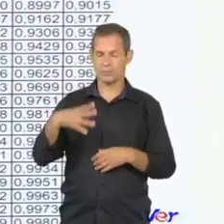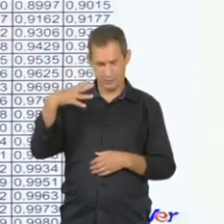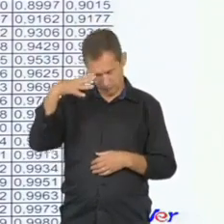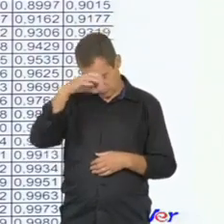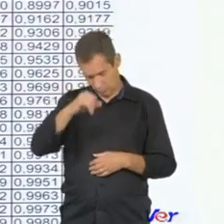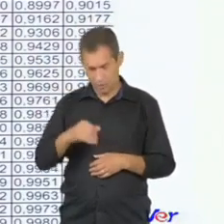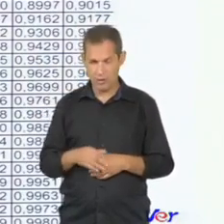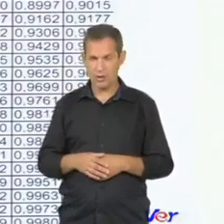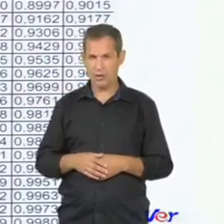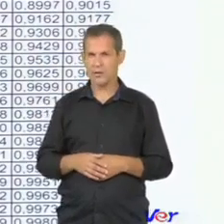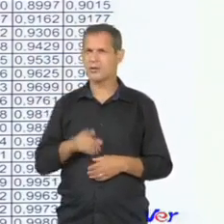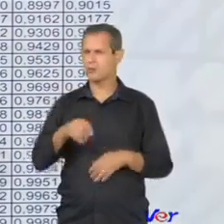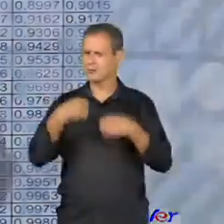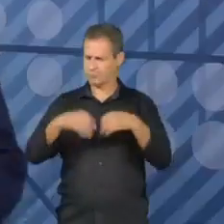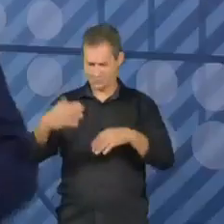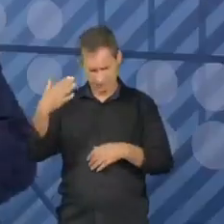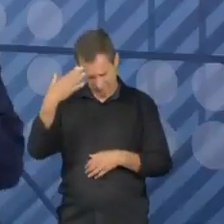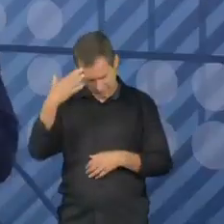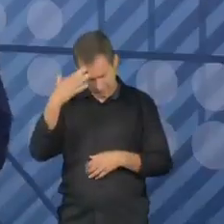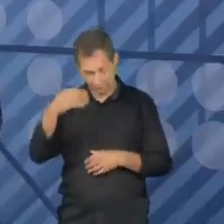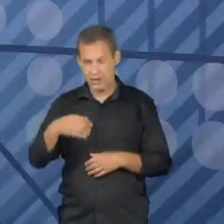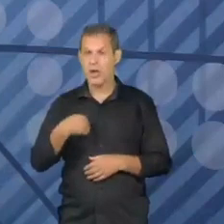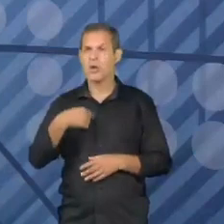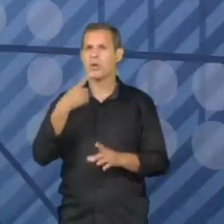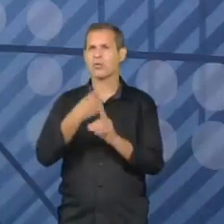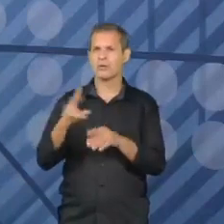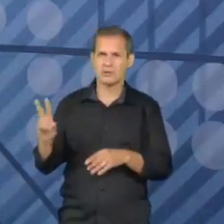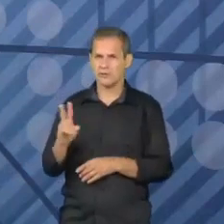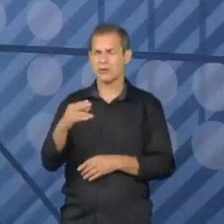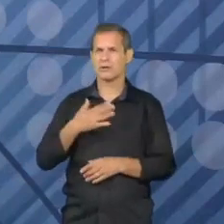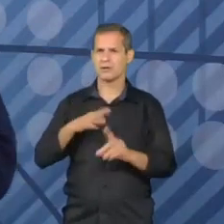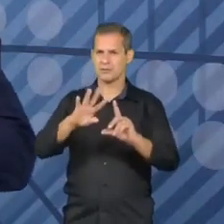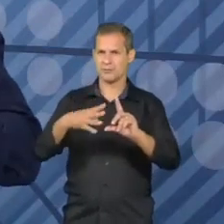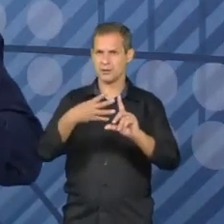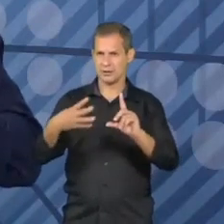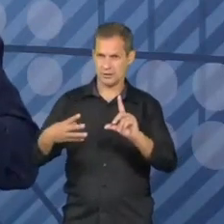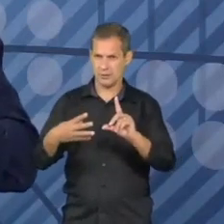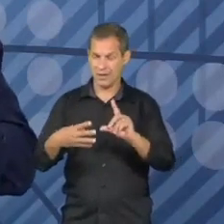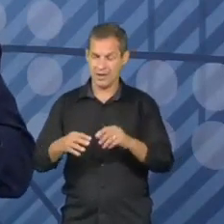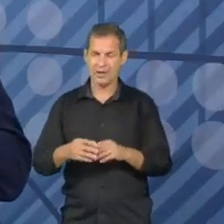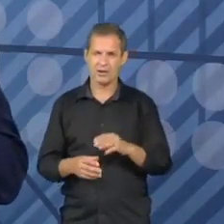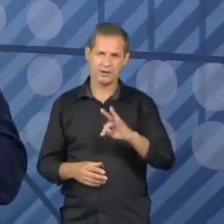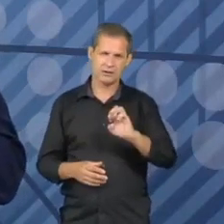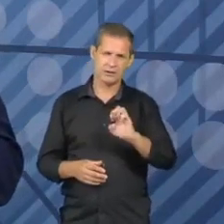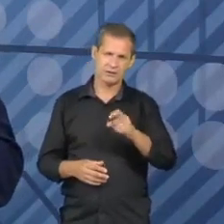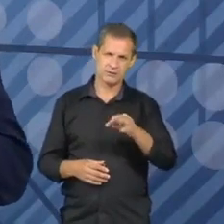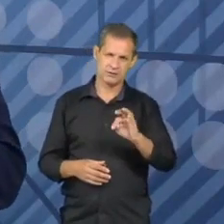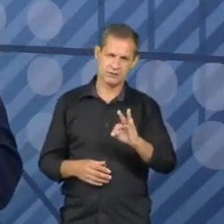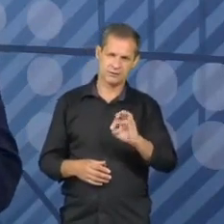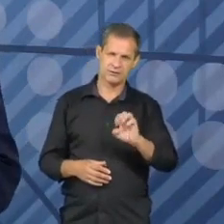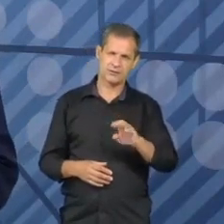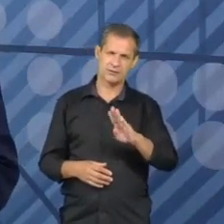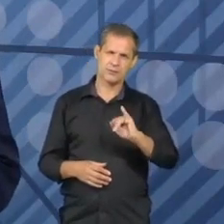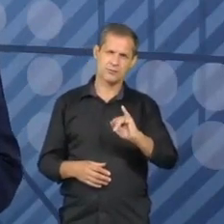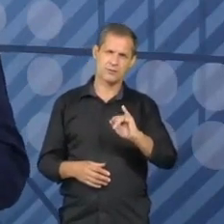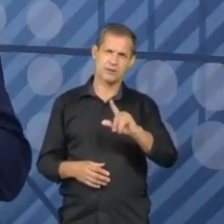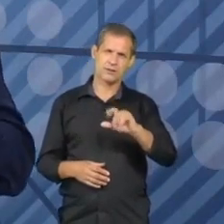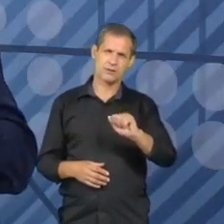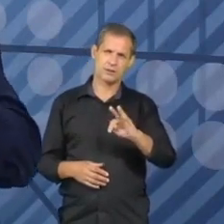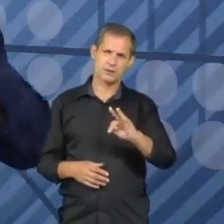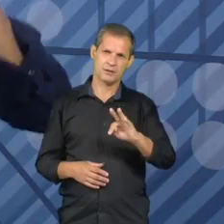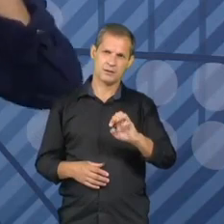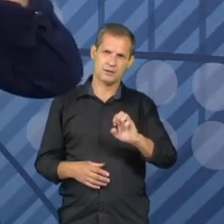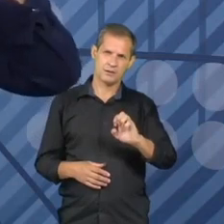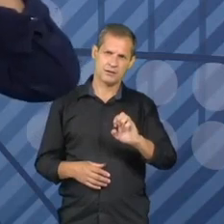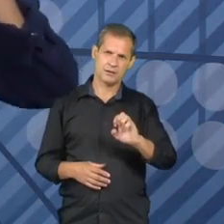por enquanto? O que você precisa entender é que eu encontrei esse valor na minha tabela, é um teste bilateral. O que é um teste bilateral? Eu tenho